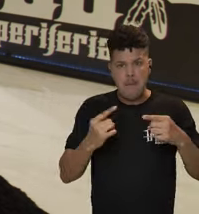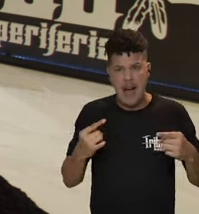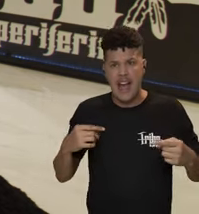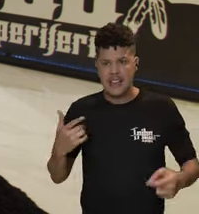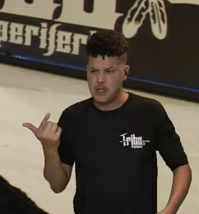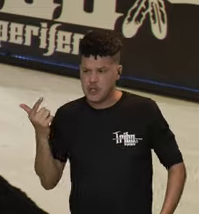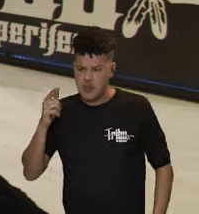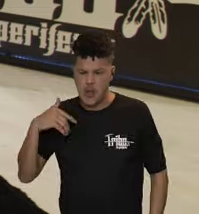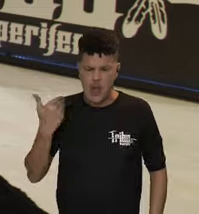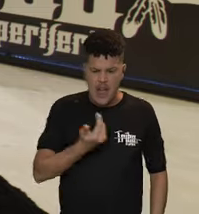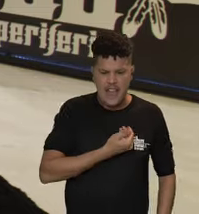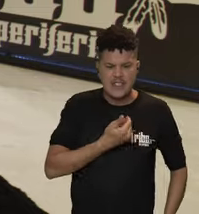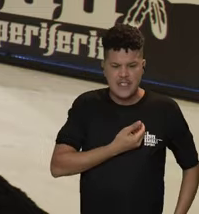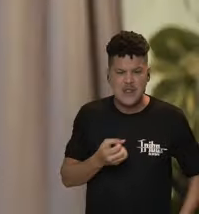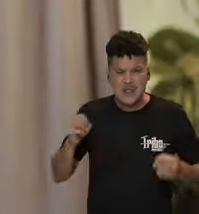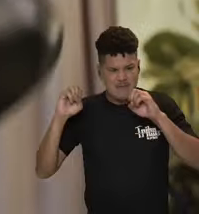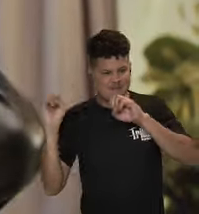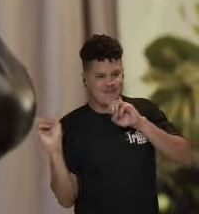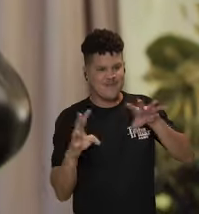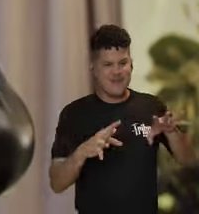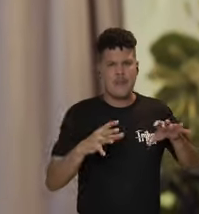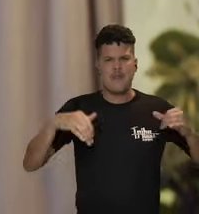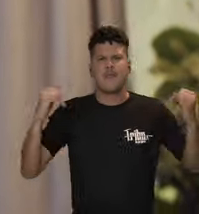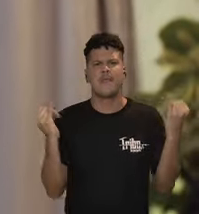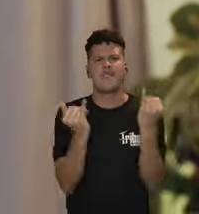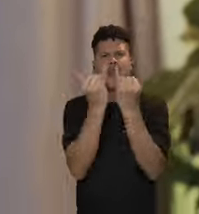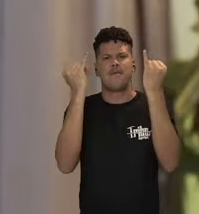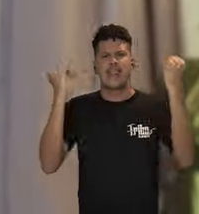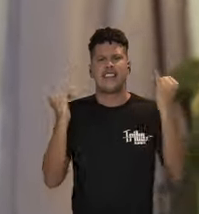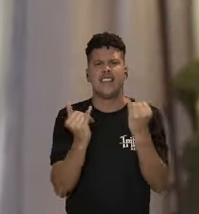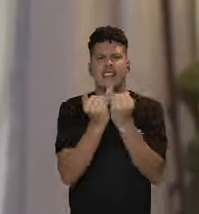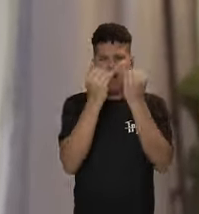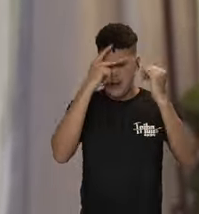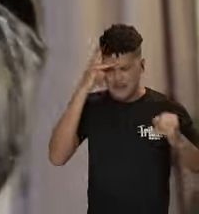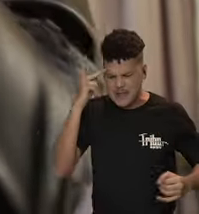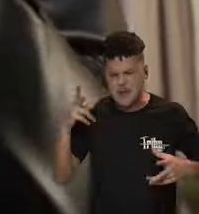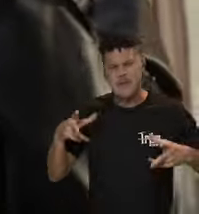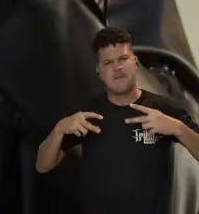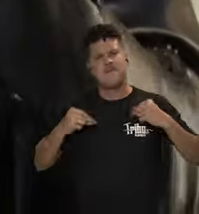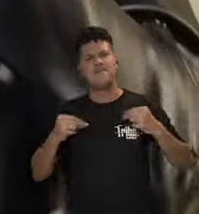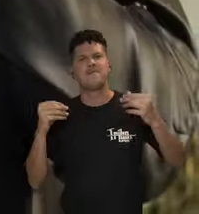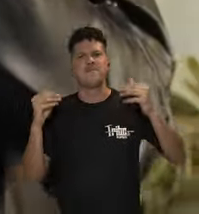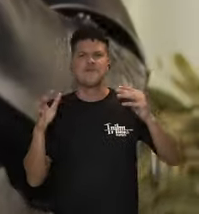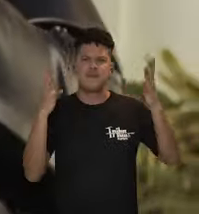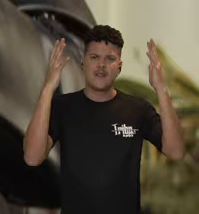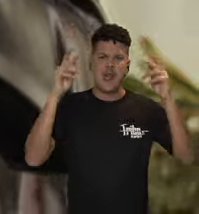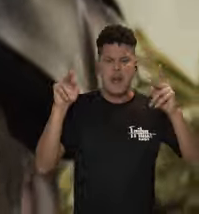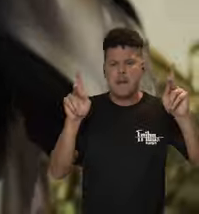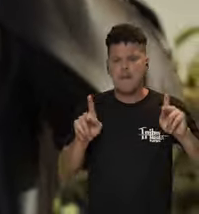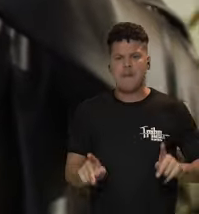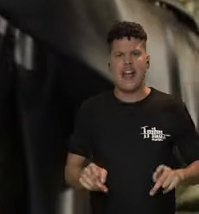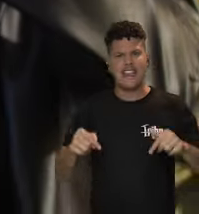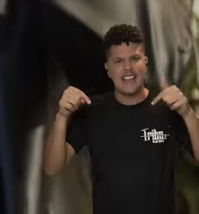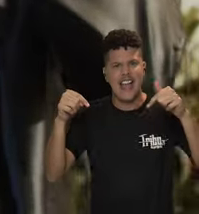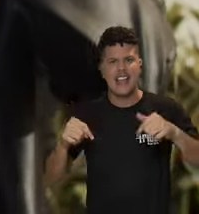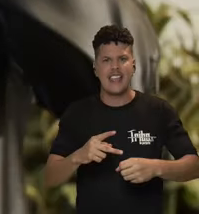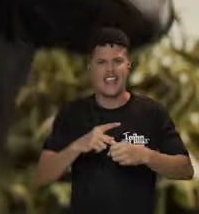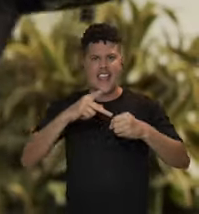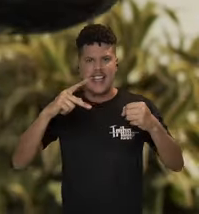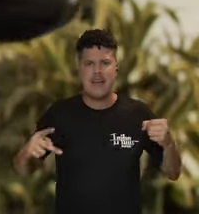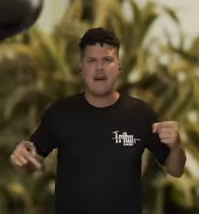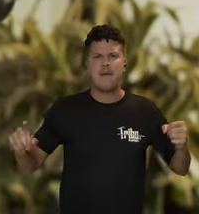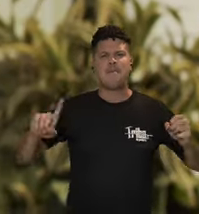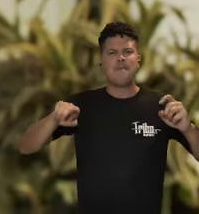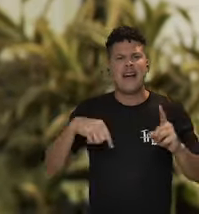mas a cena nós roubou. Bate as taças, faz um brinde pra quem é merecedor. E pela paz nessa quebrada, mais saúde, mais